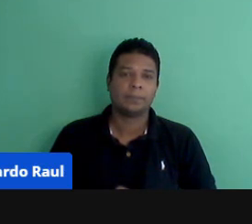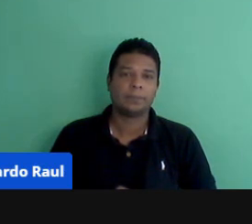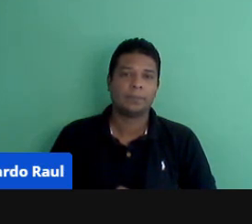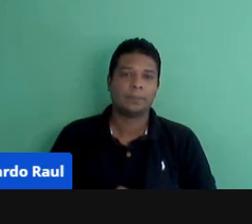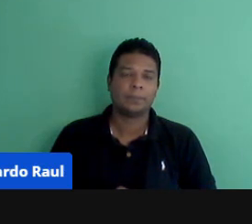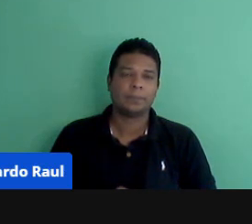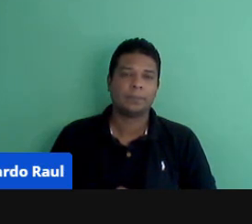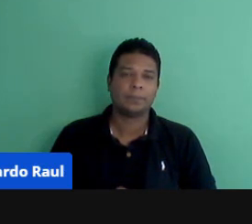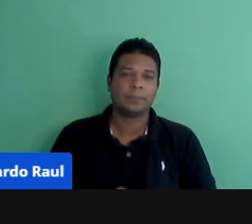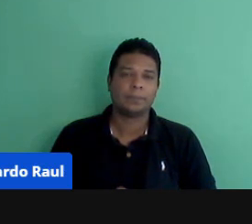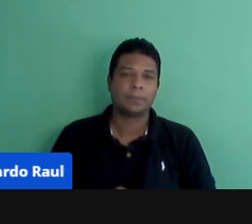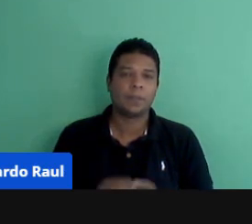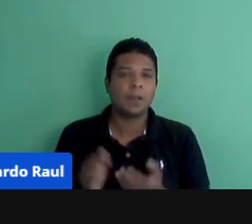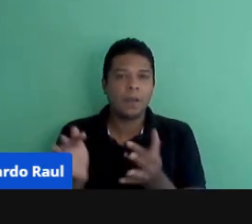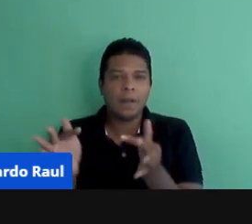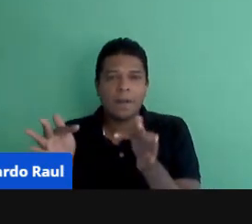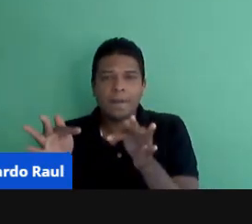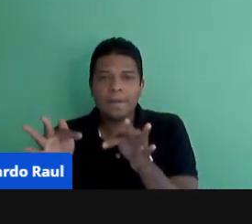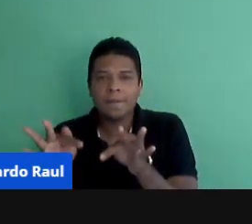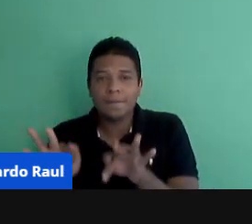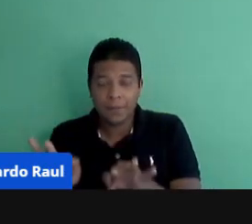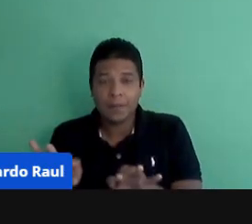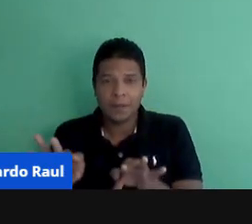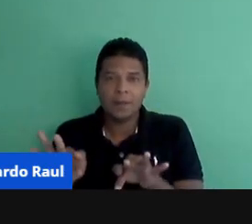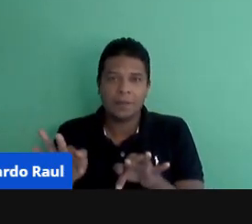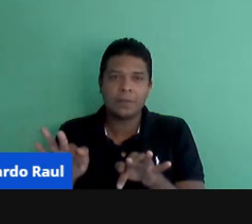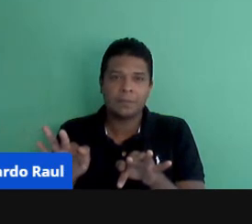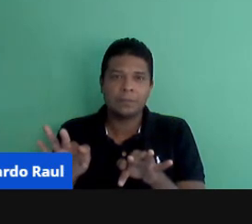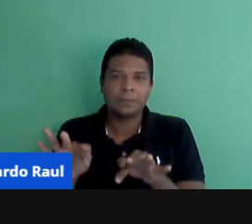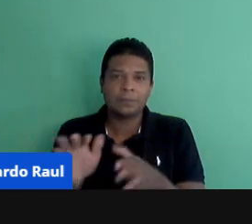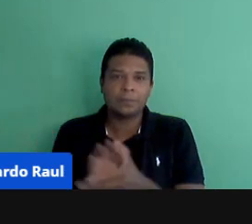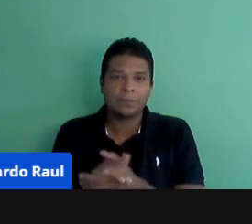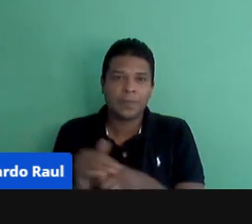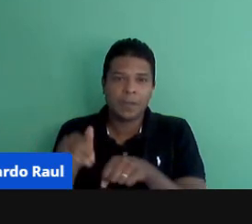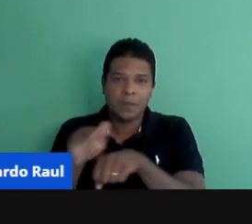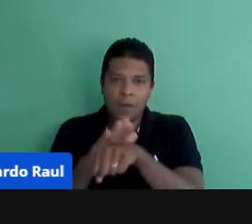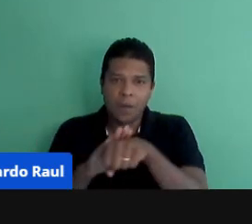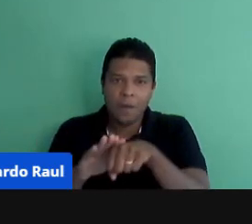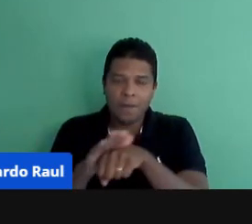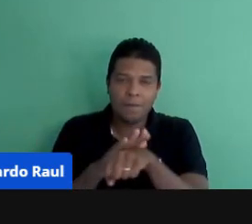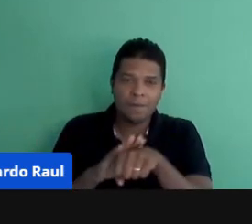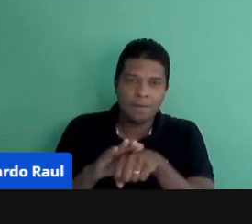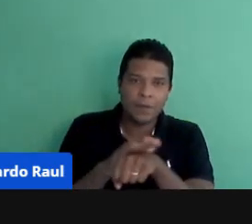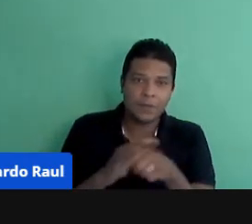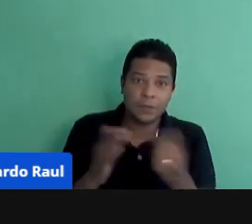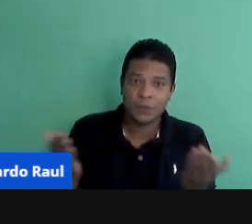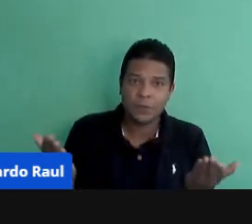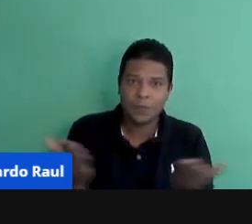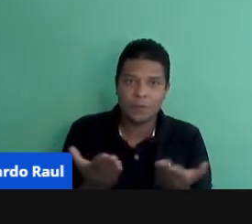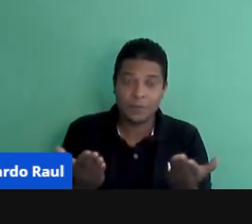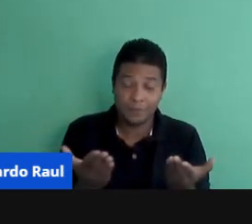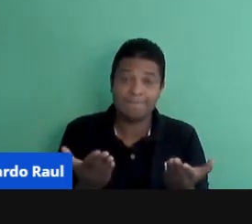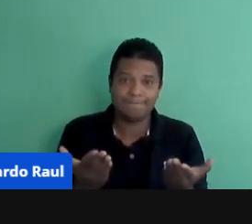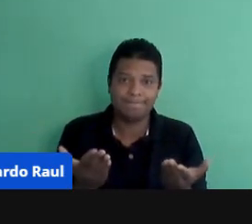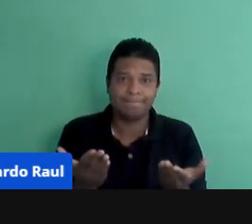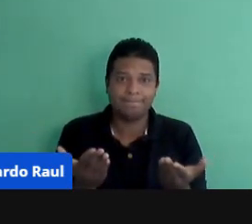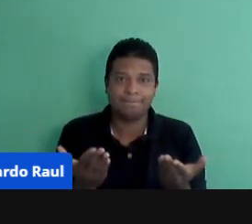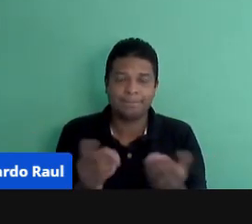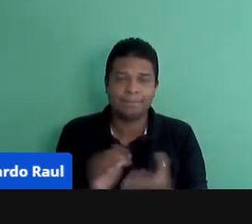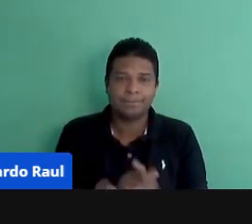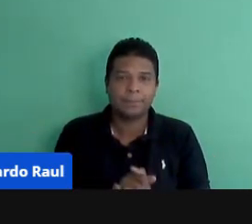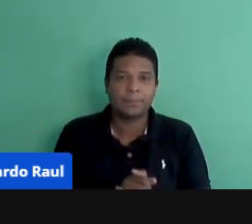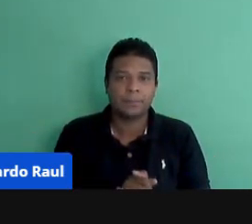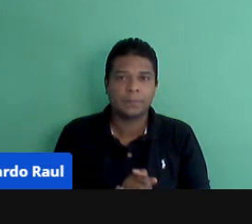parte final, né, para o encerramento dessa nossa conversa de hoje. Eu